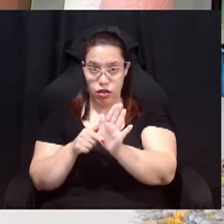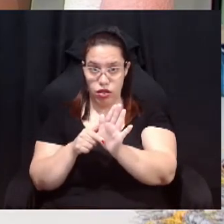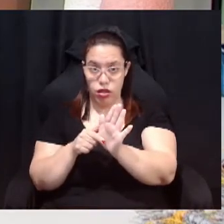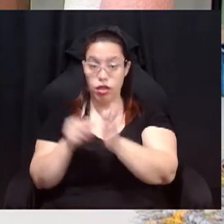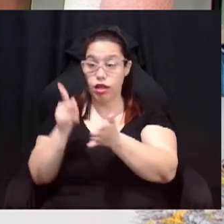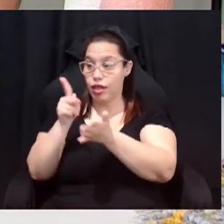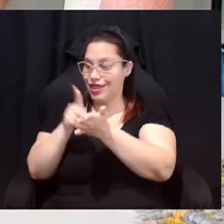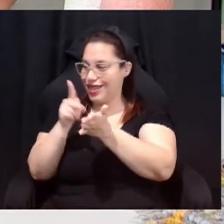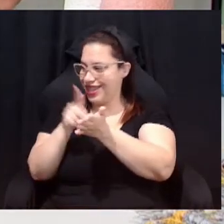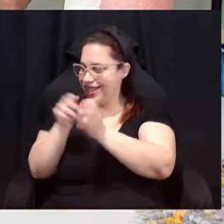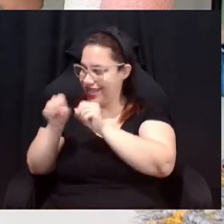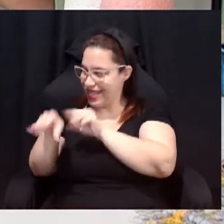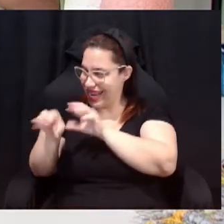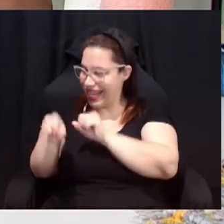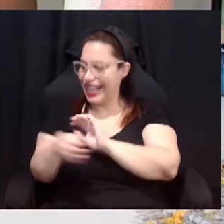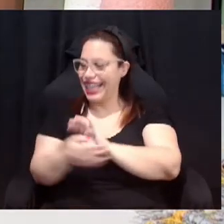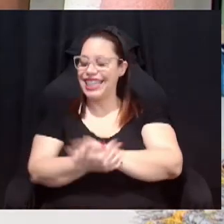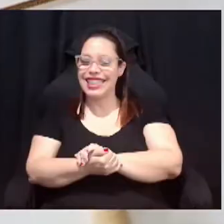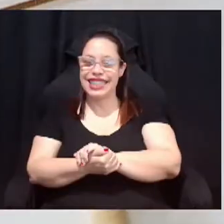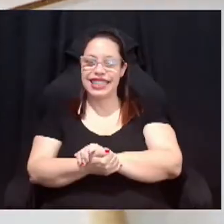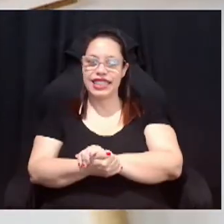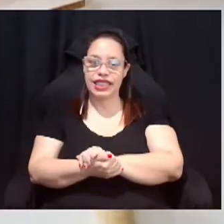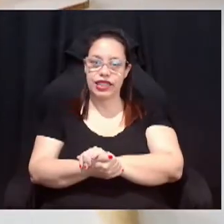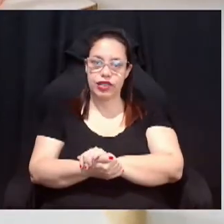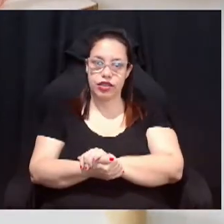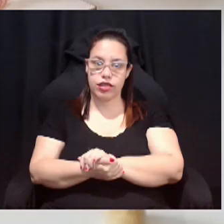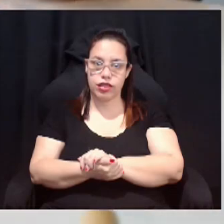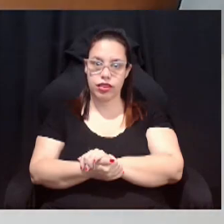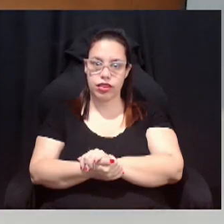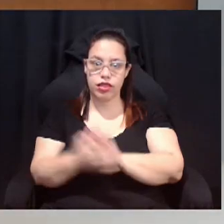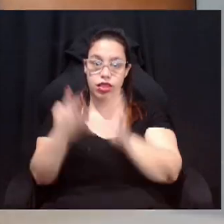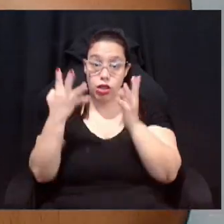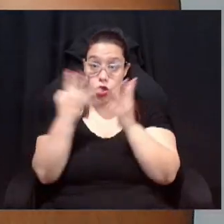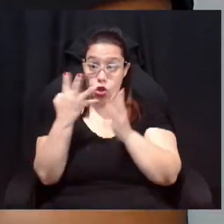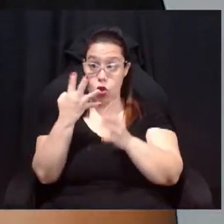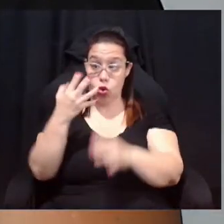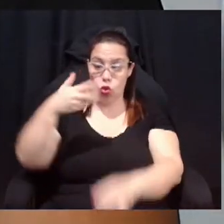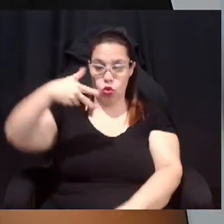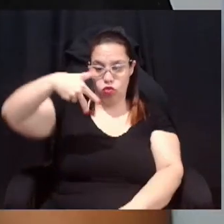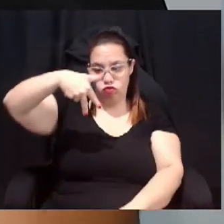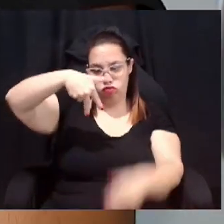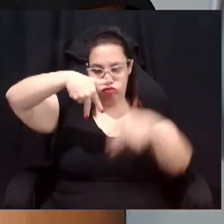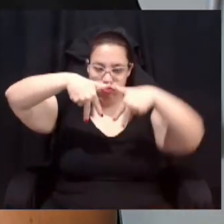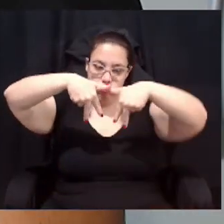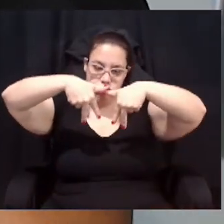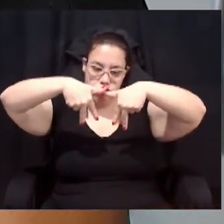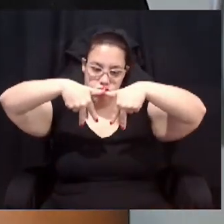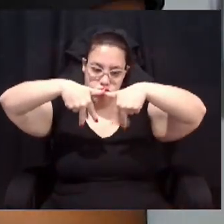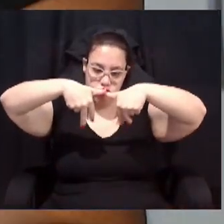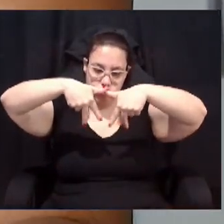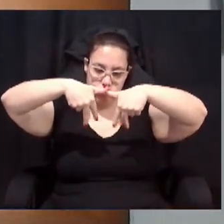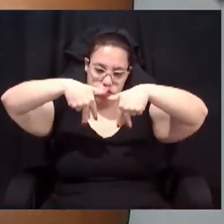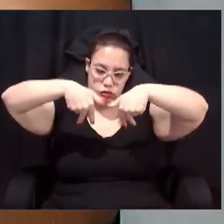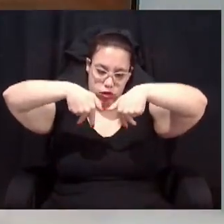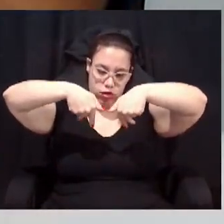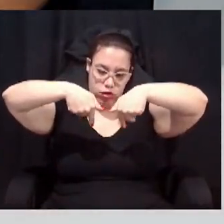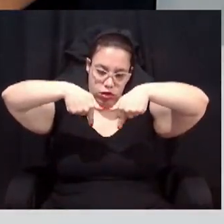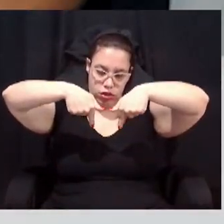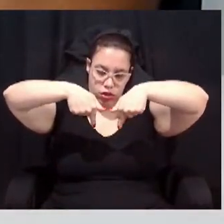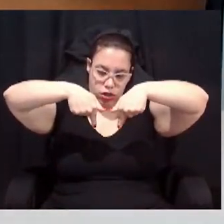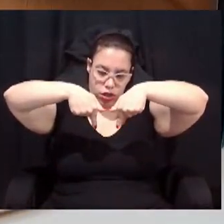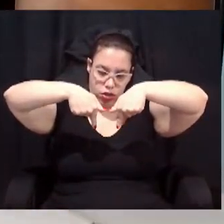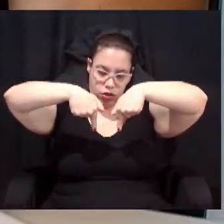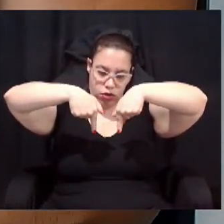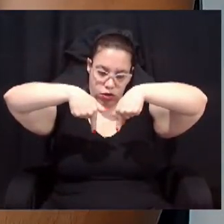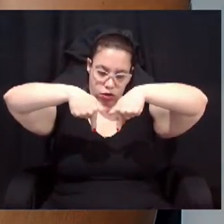tá? Vamos ver. A gente tem 4 perninhas. As duas menores vão ser o nosso recheio do DNA. E a gente